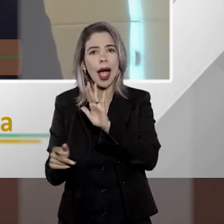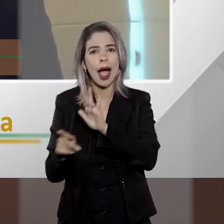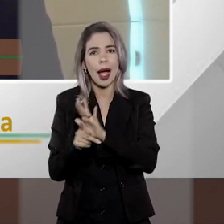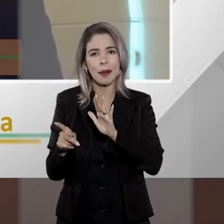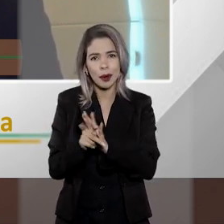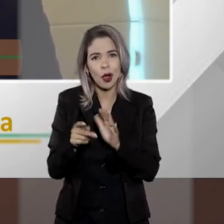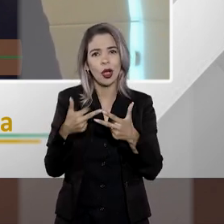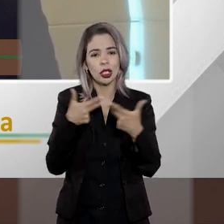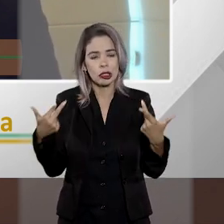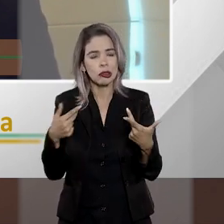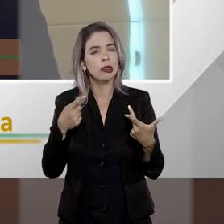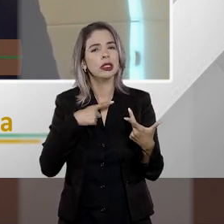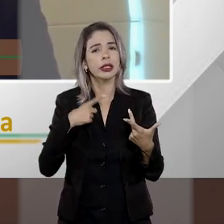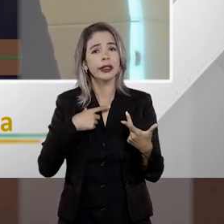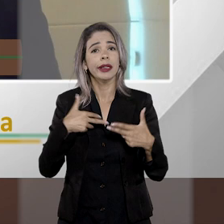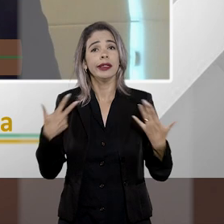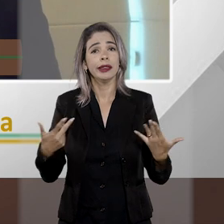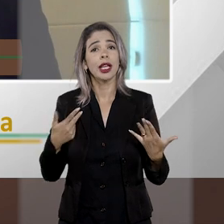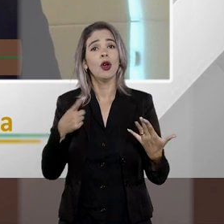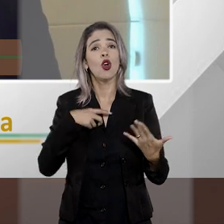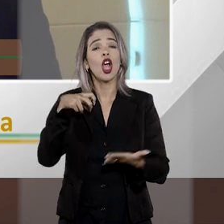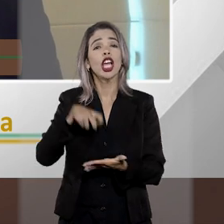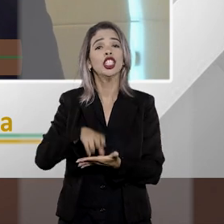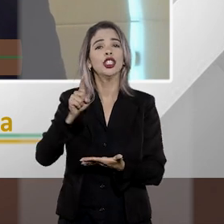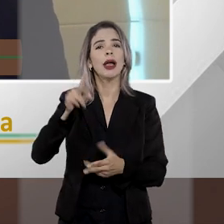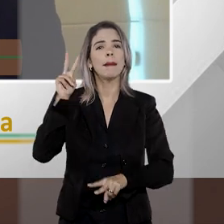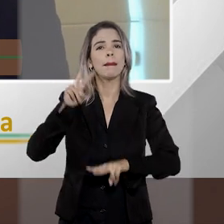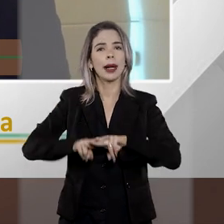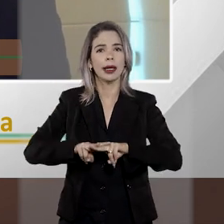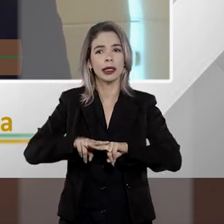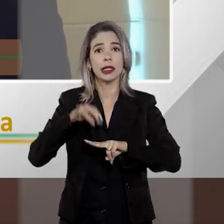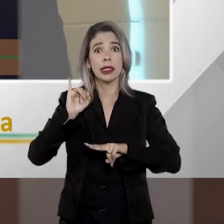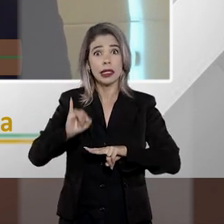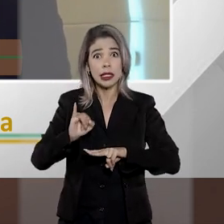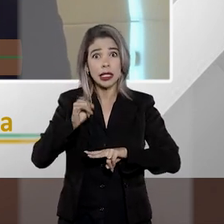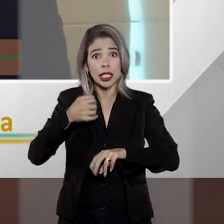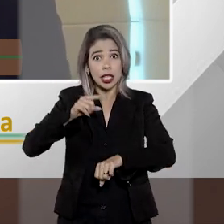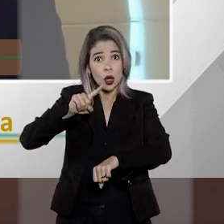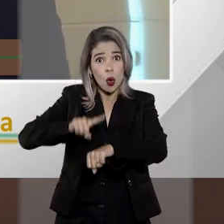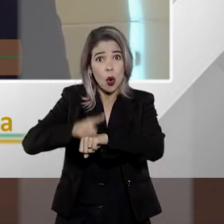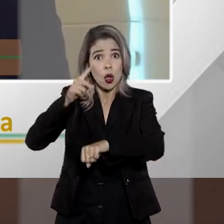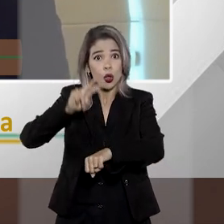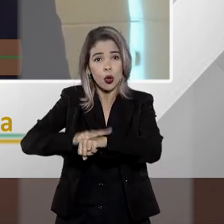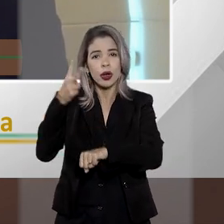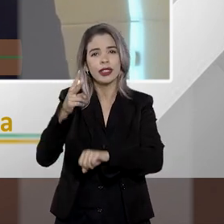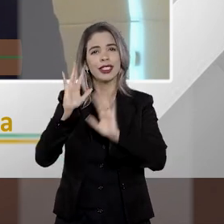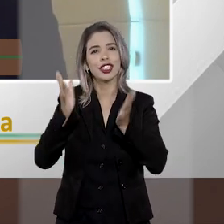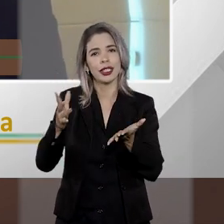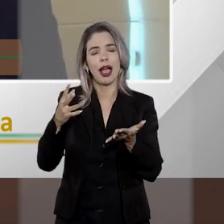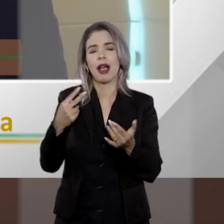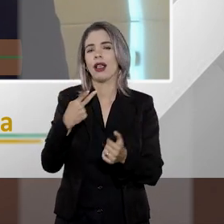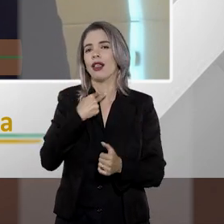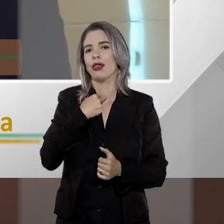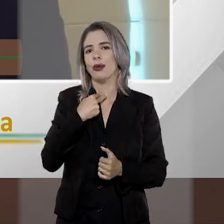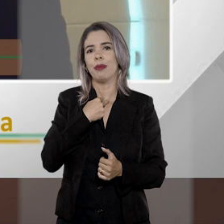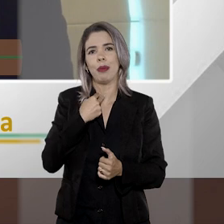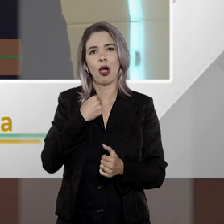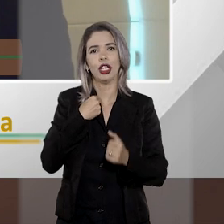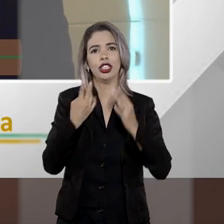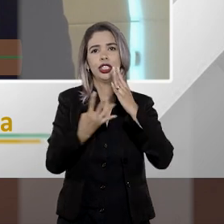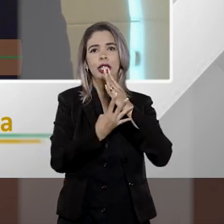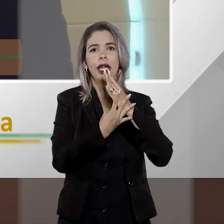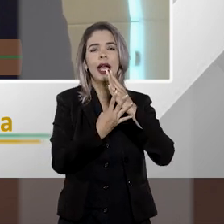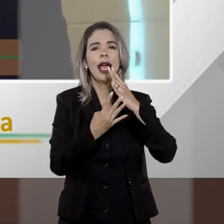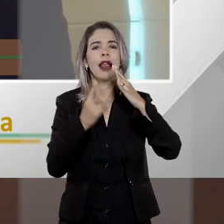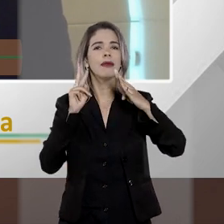para outra em coisa alheia móvel, pena reclusão de 1 a 4 anos e multa. Se a pessoa for reincidente diante da reclusão, é possível até você colocá-la num regime semiaberto.